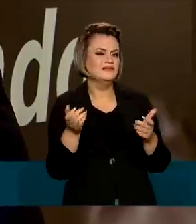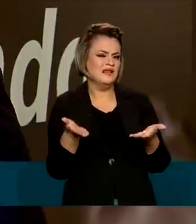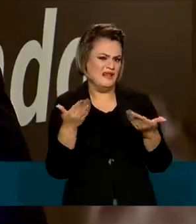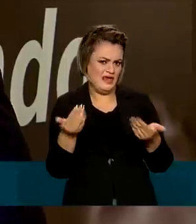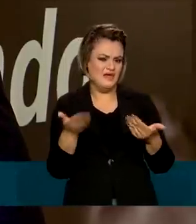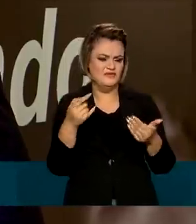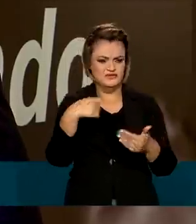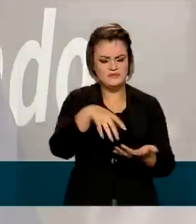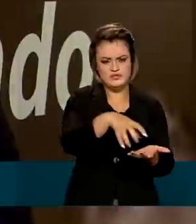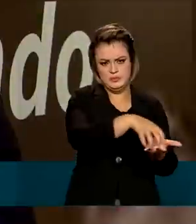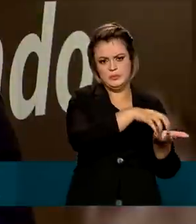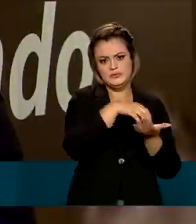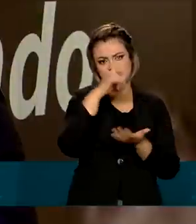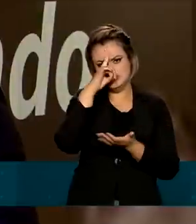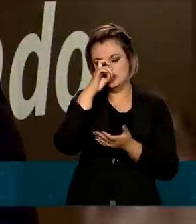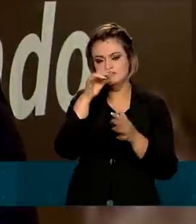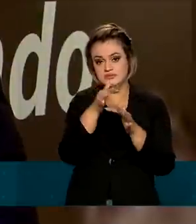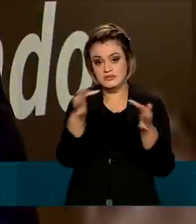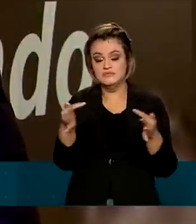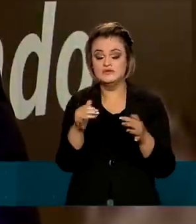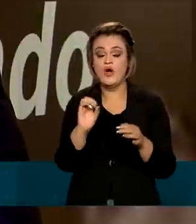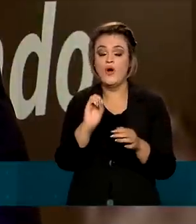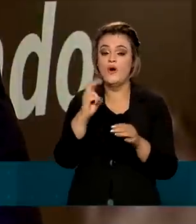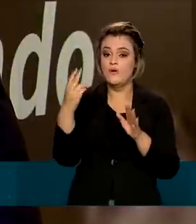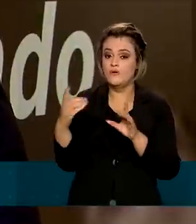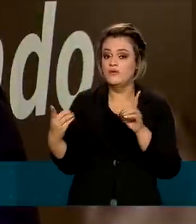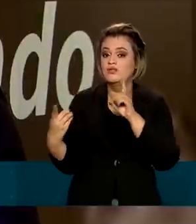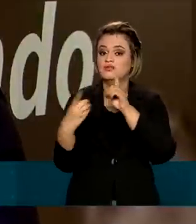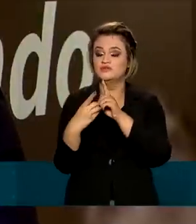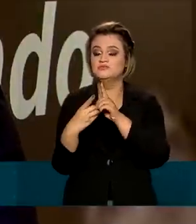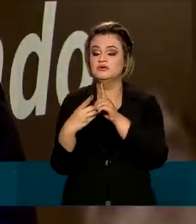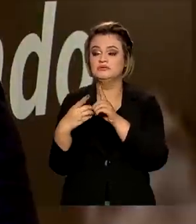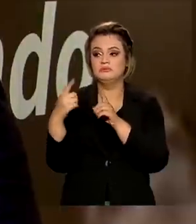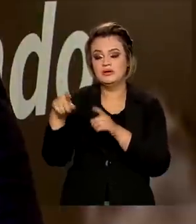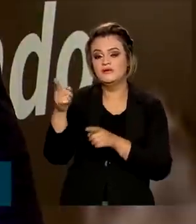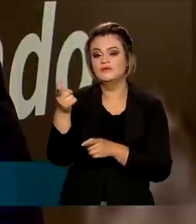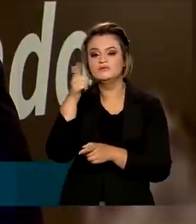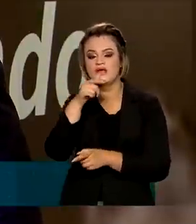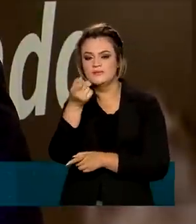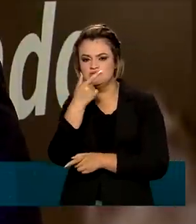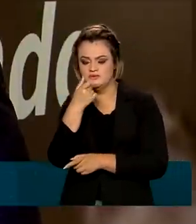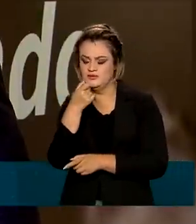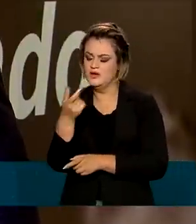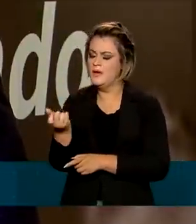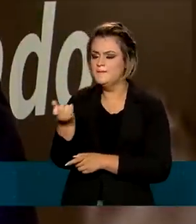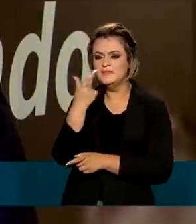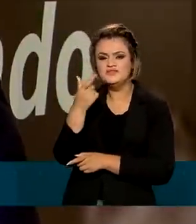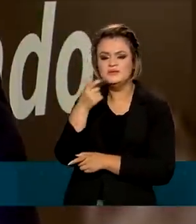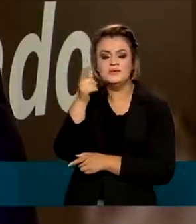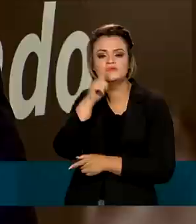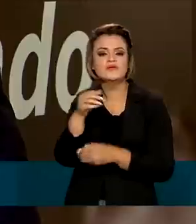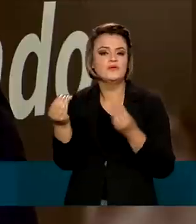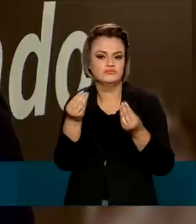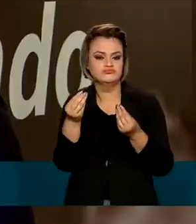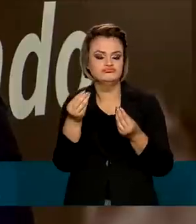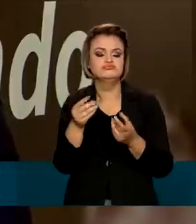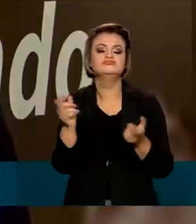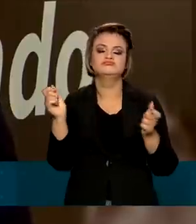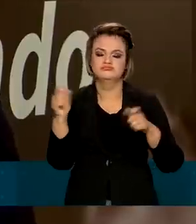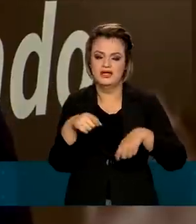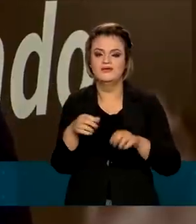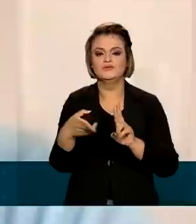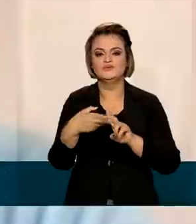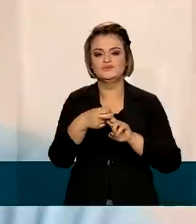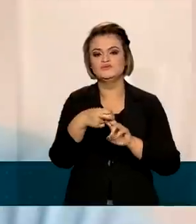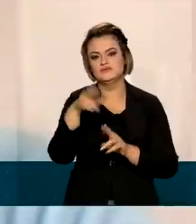nas unidades básicas de saúde, até para atendimento também com medicamento. Todos os medicamentos que são necessários para a insuficiência cardíaca são distribuídos